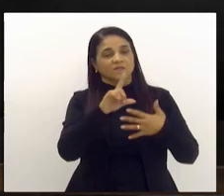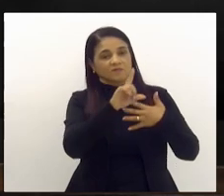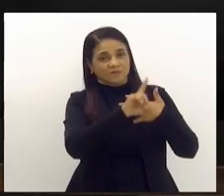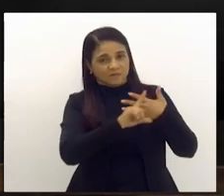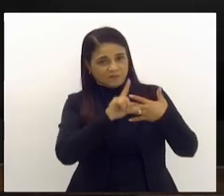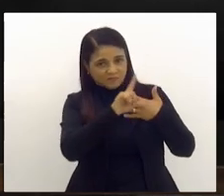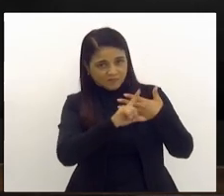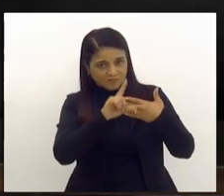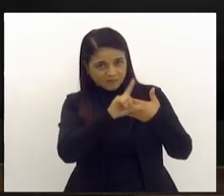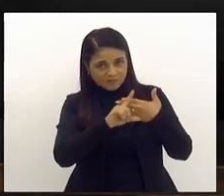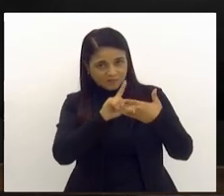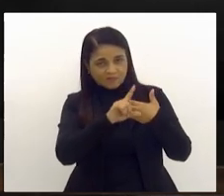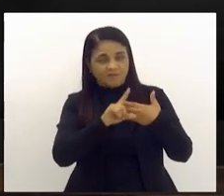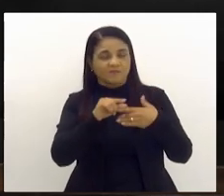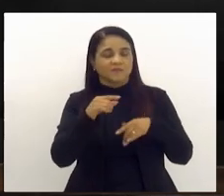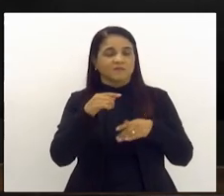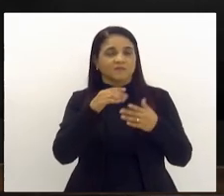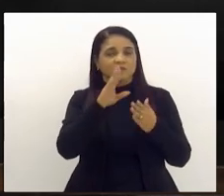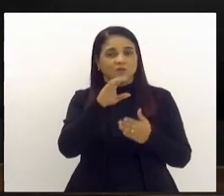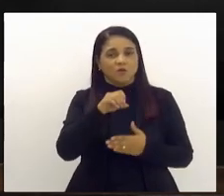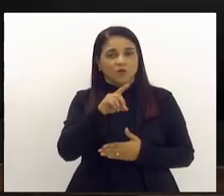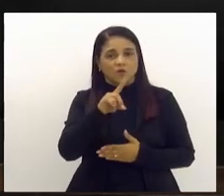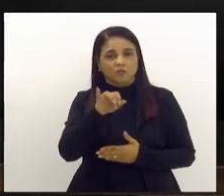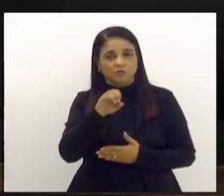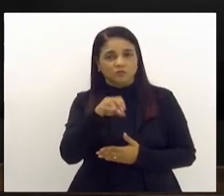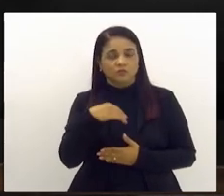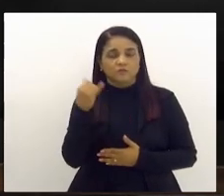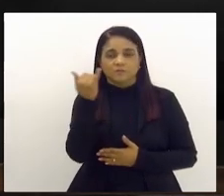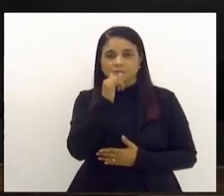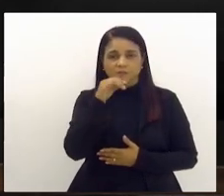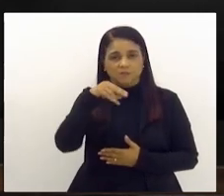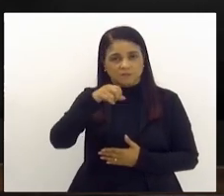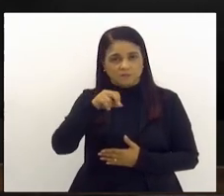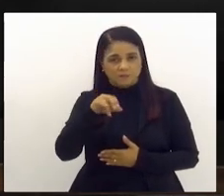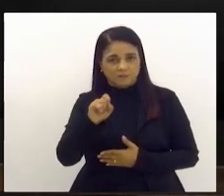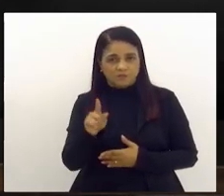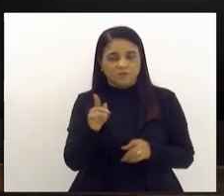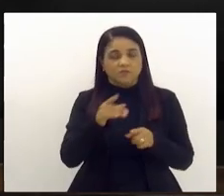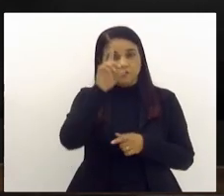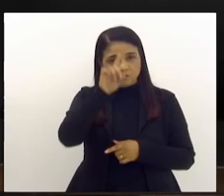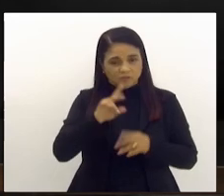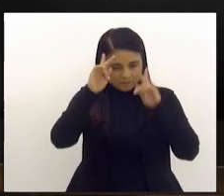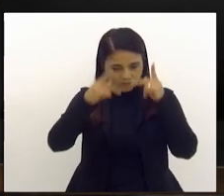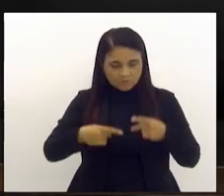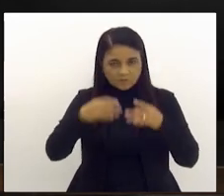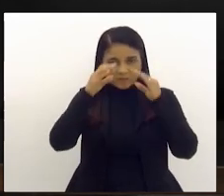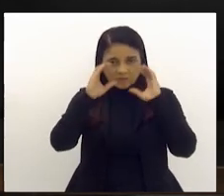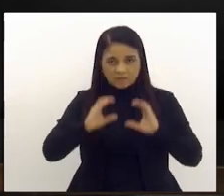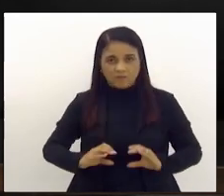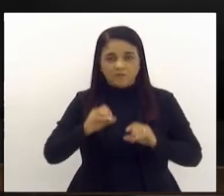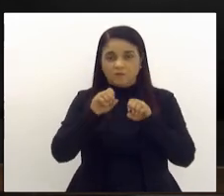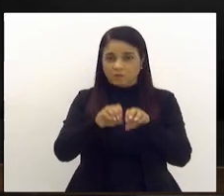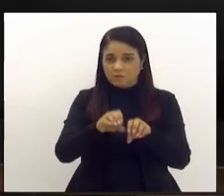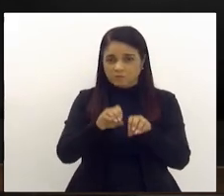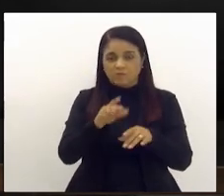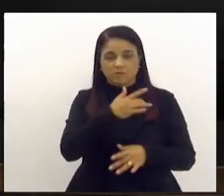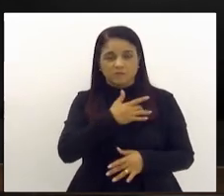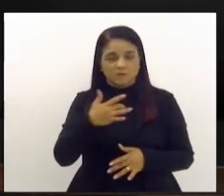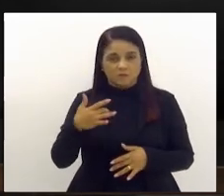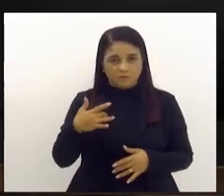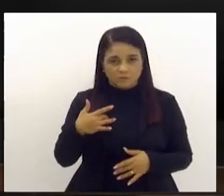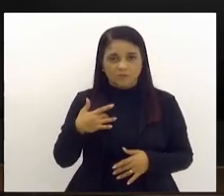legislação constitucional complementar e códigos, Minas e Energia, defesa dos direitos humanos e cidadania, educação,